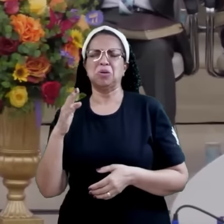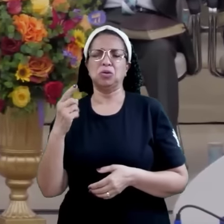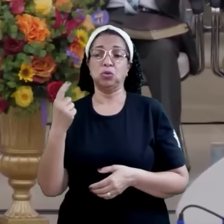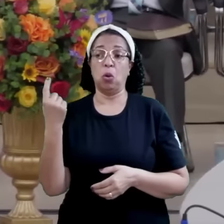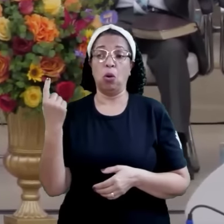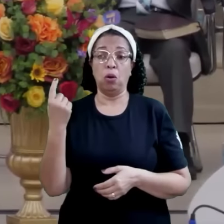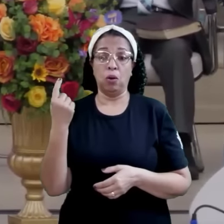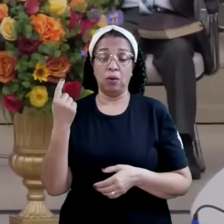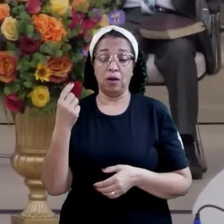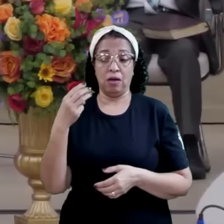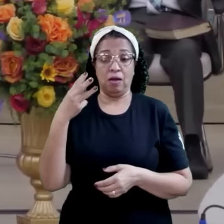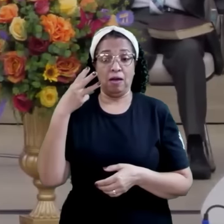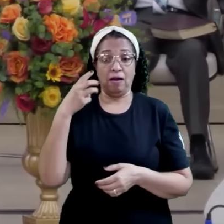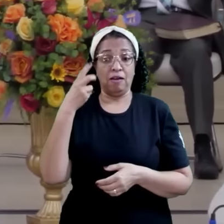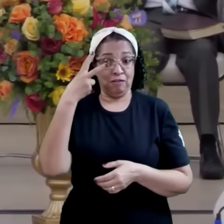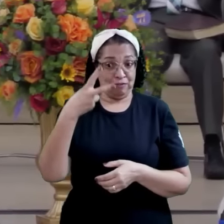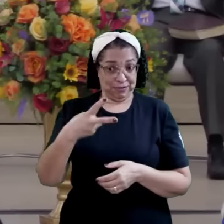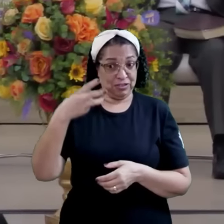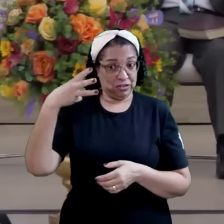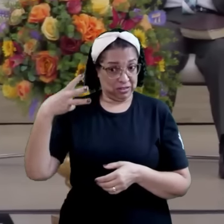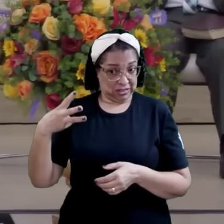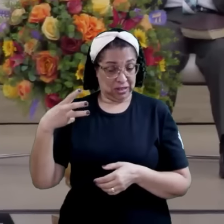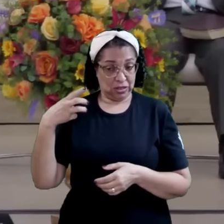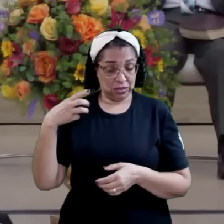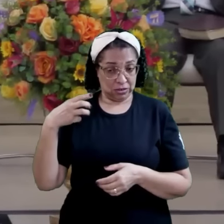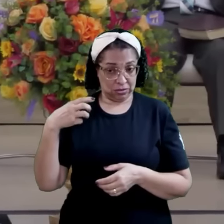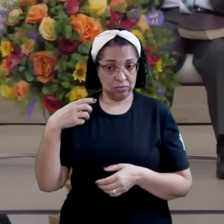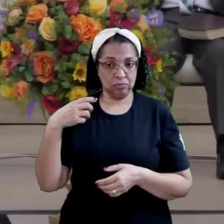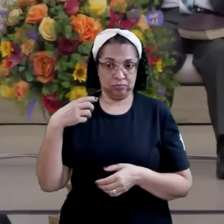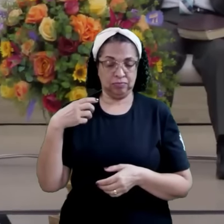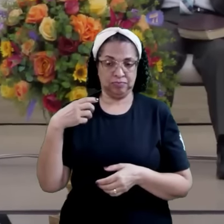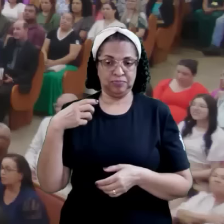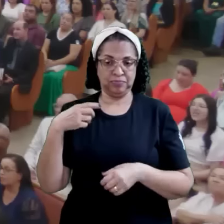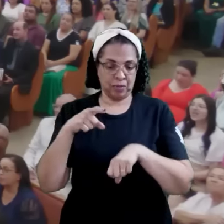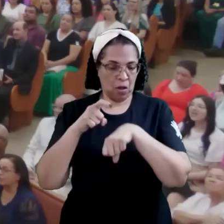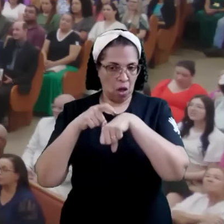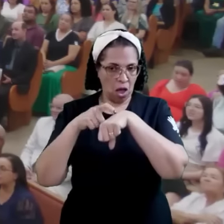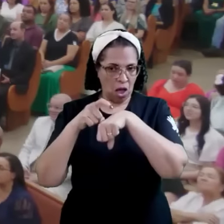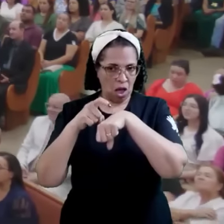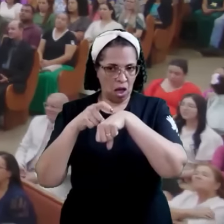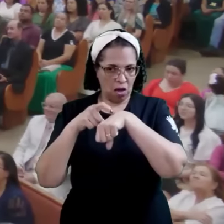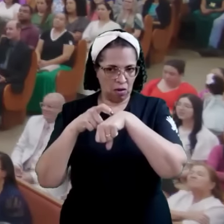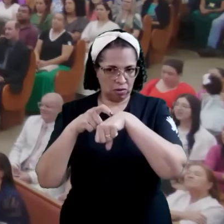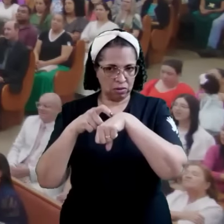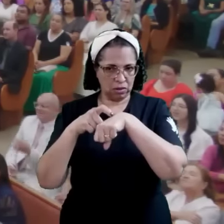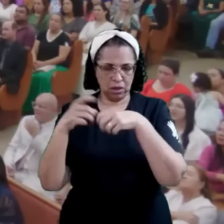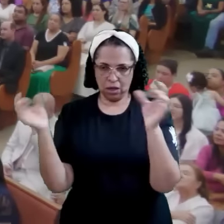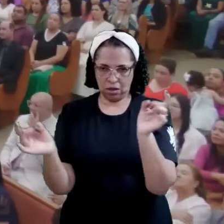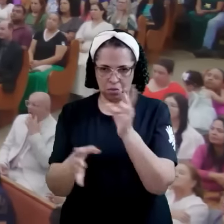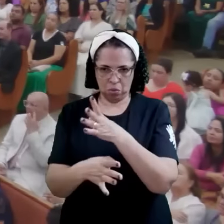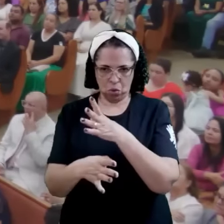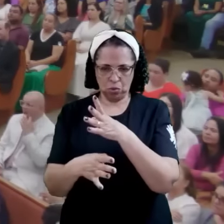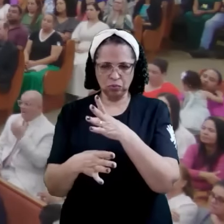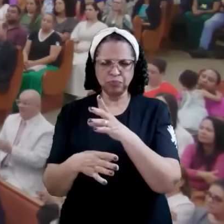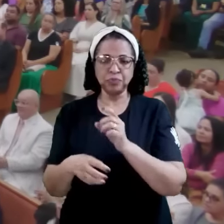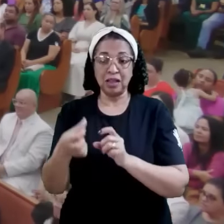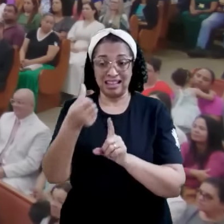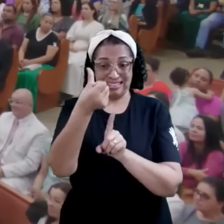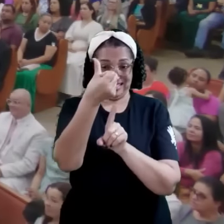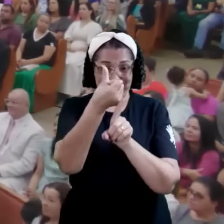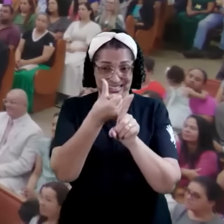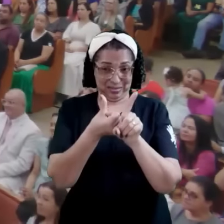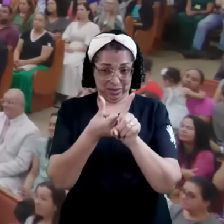casa seis meses se passou quantos meses eu disse seis quantos meses seis estou pregando numa